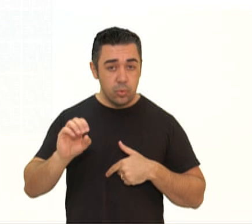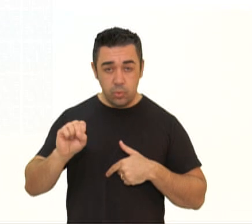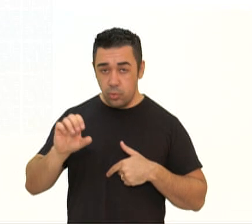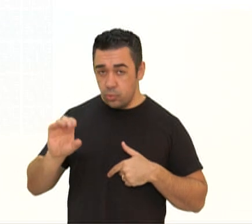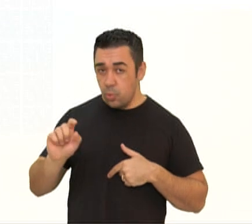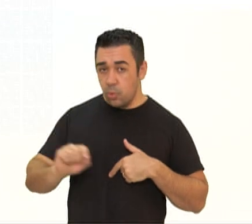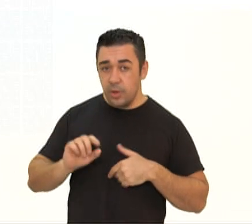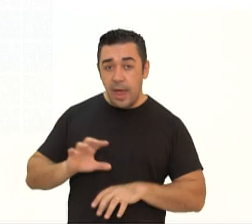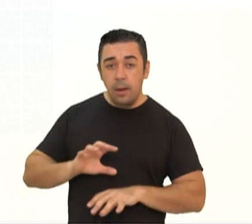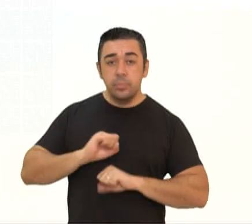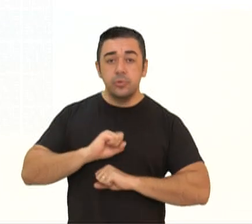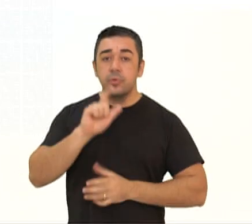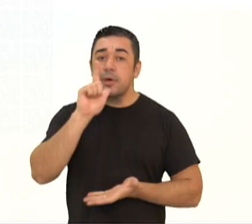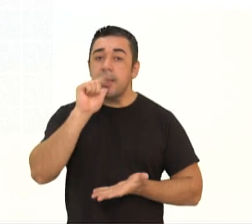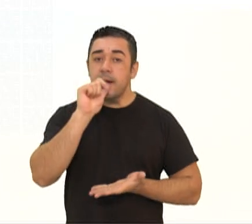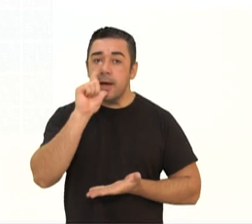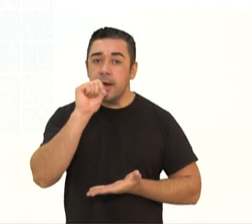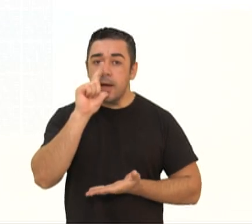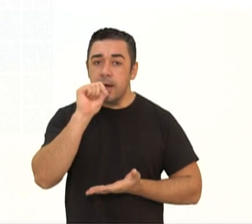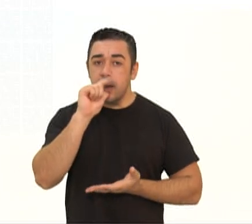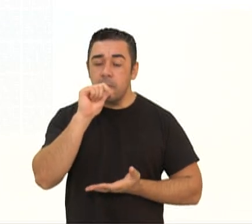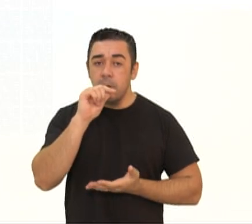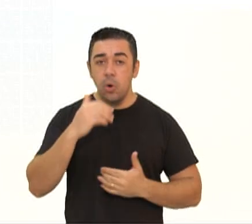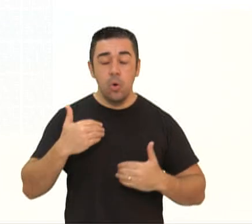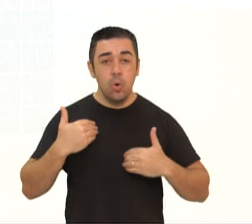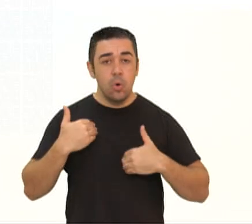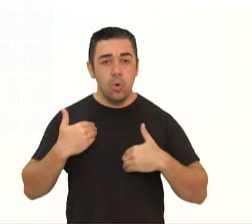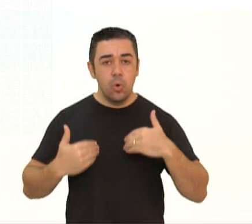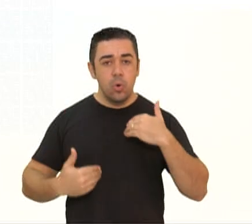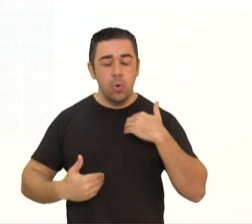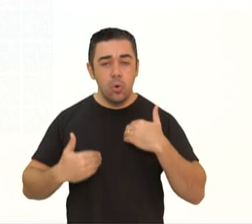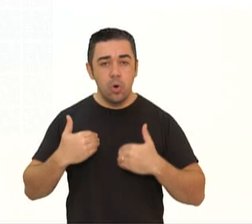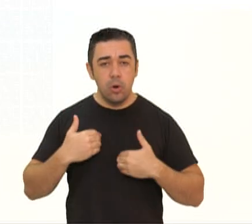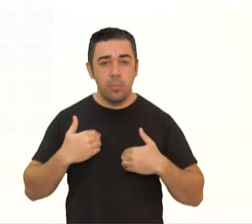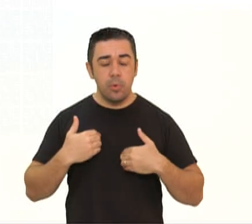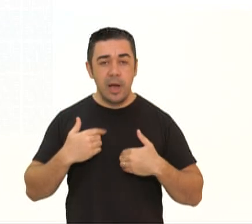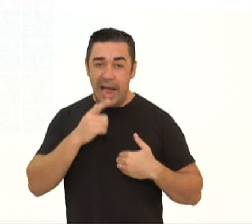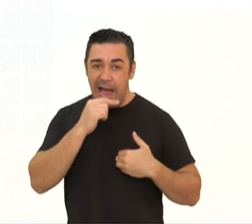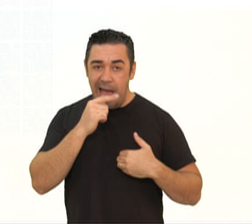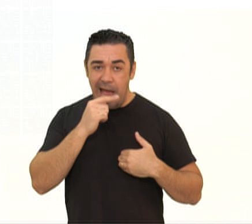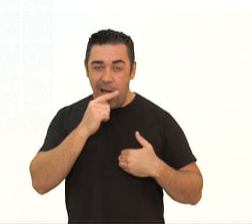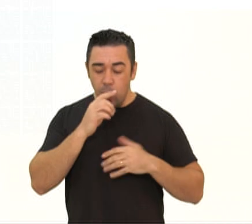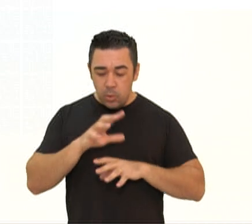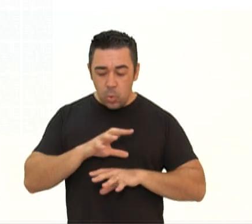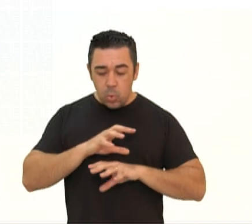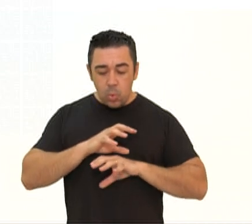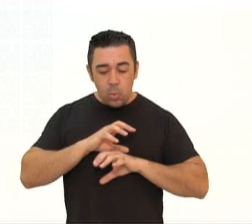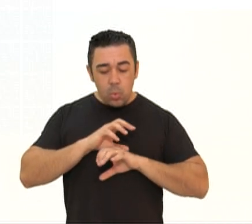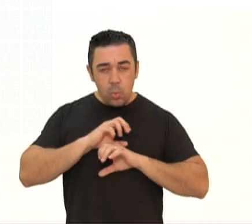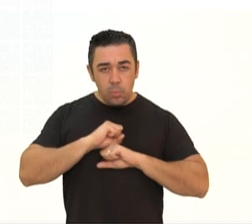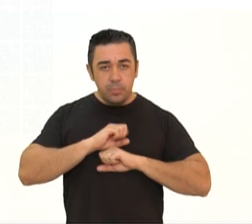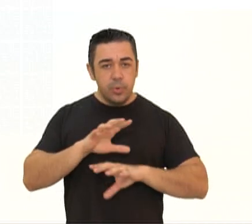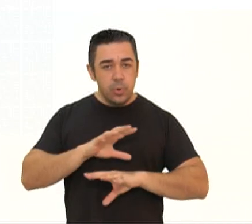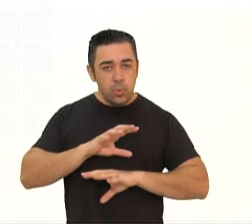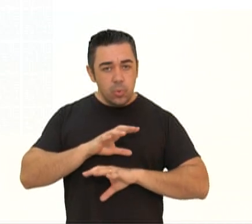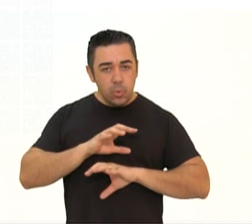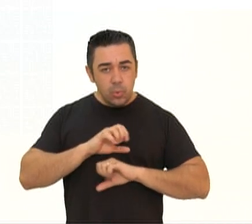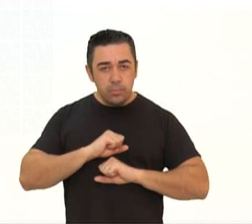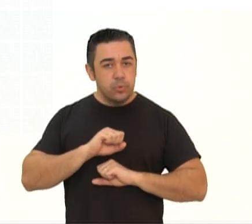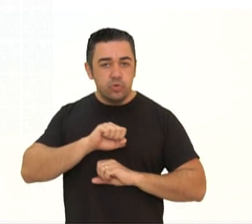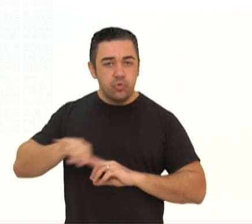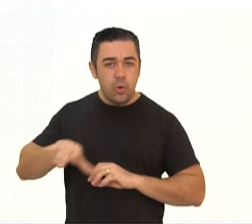a absorção de água. Então o corpo vai reabsorver, vai pegar de novo a água, para não ficar jogando água